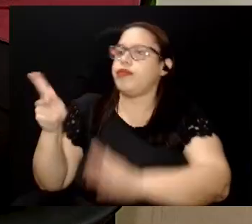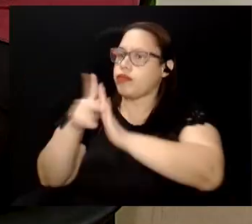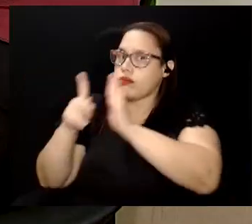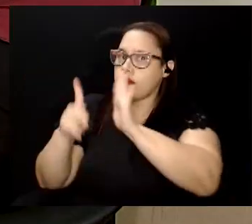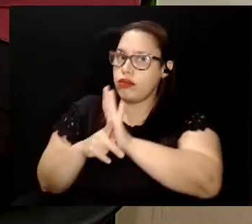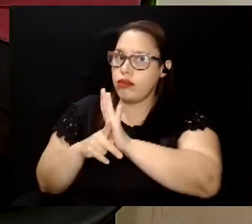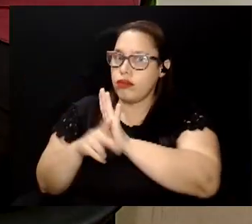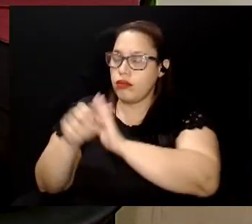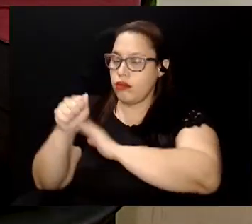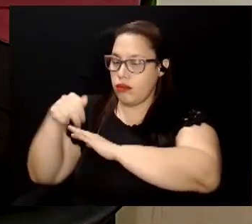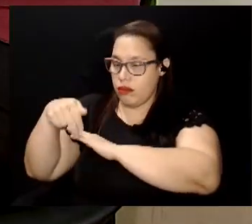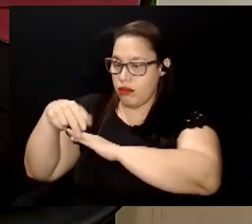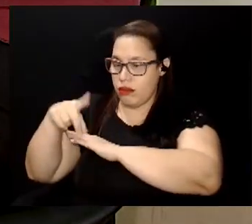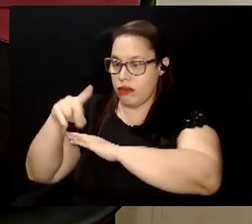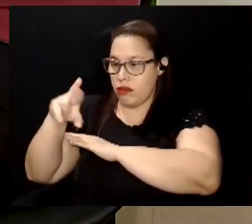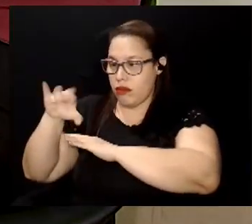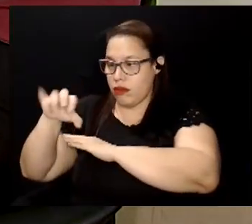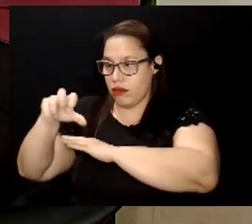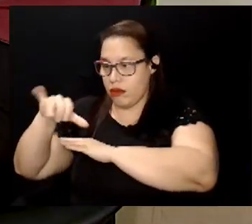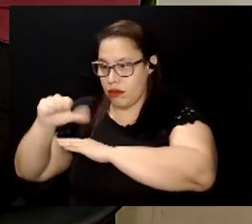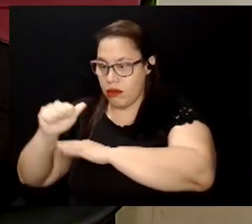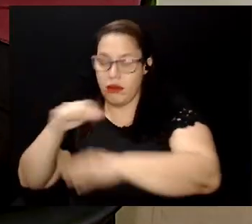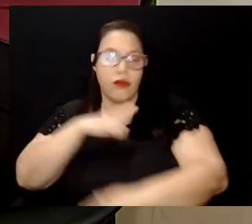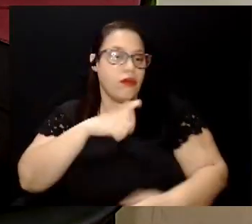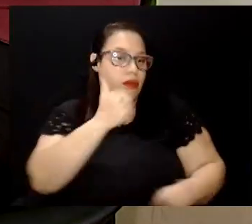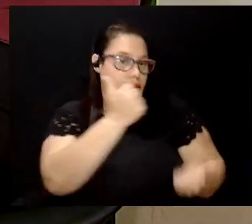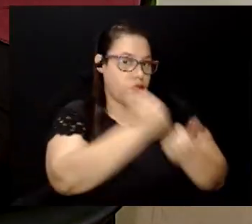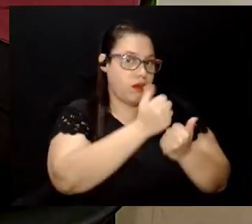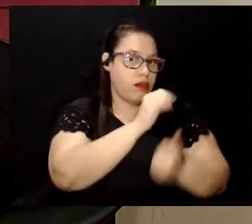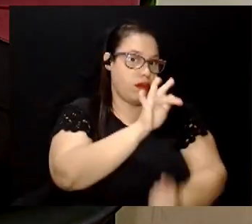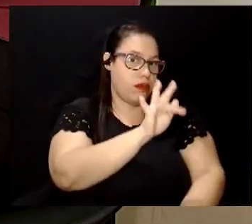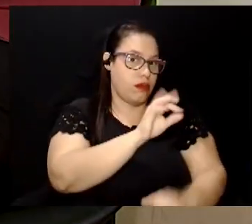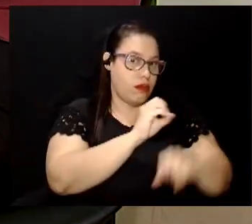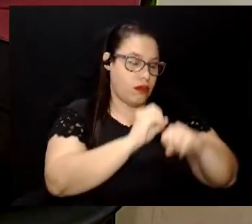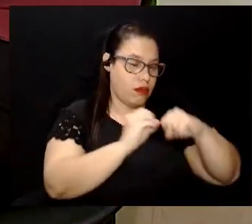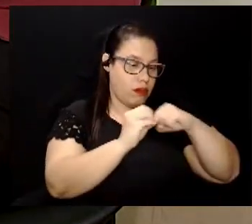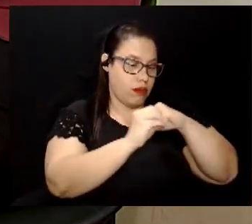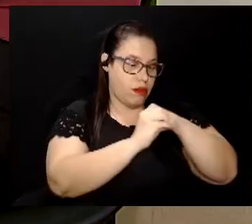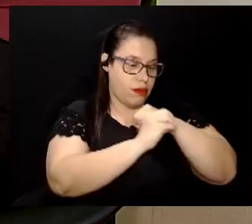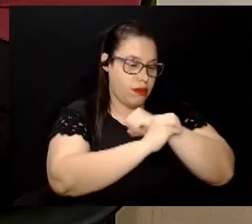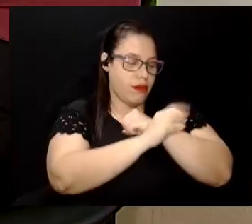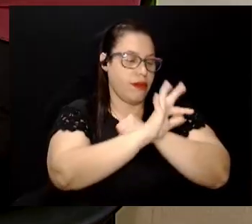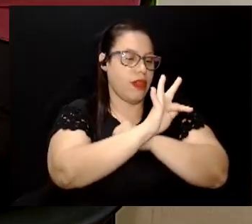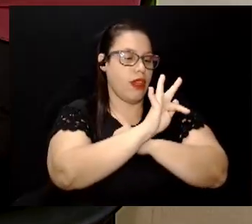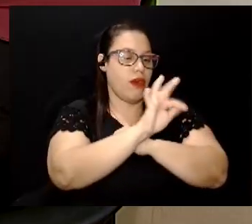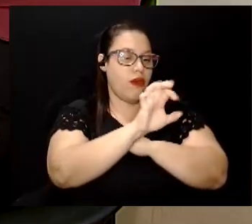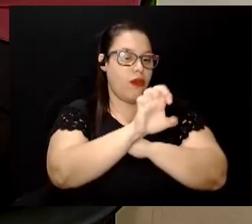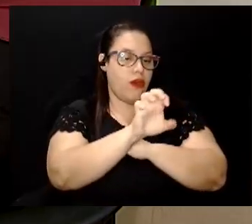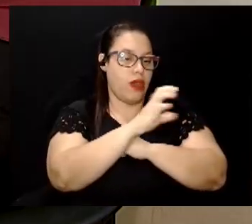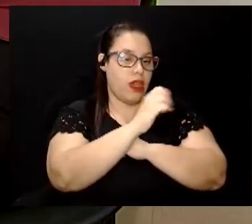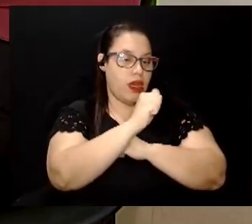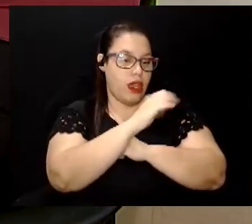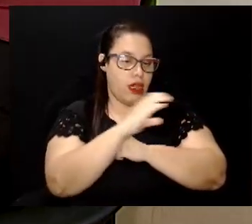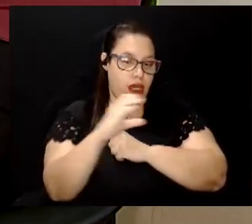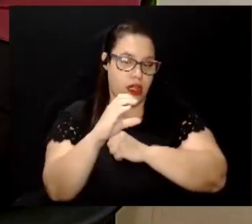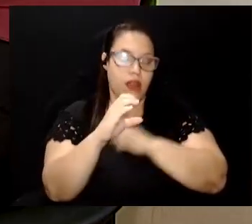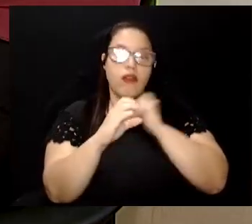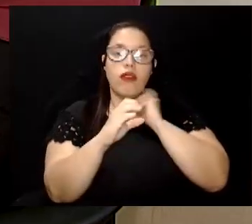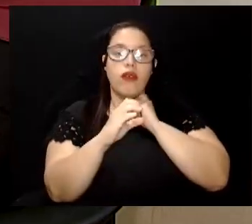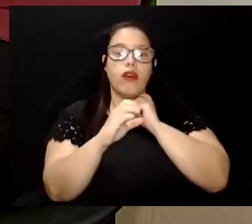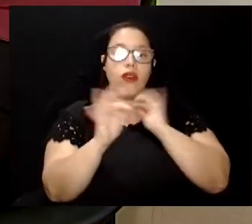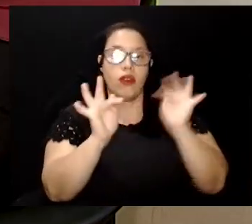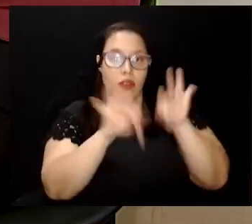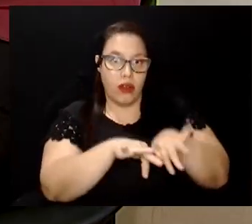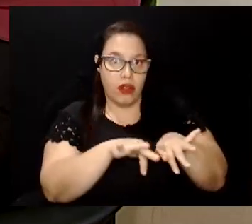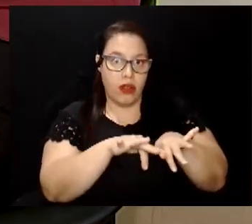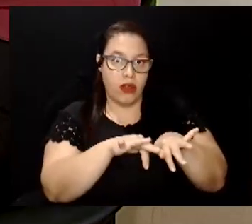uma parceria com a FEAC, então recentemente encerrou um projeto chamado Bytes de Mudanças, que